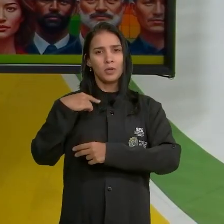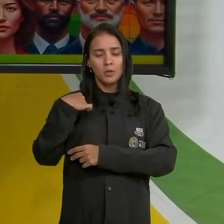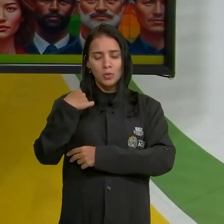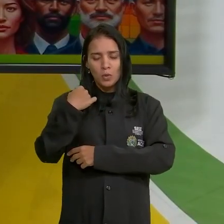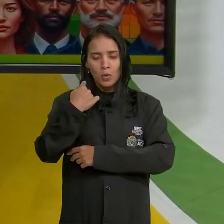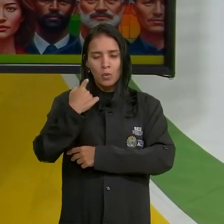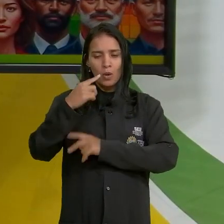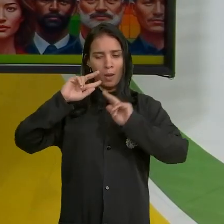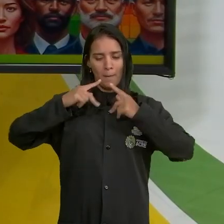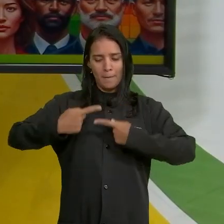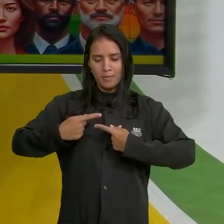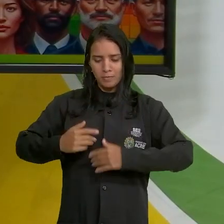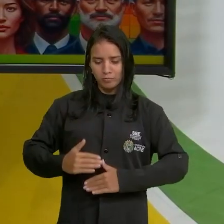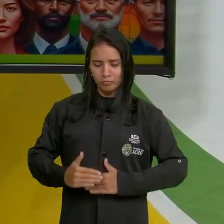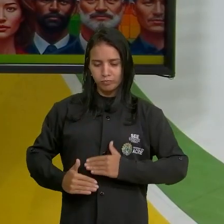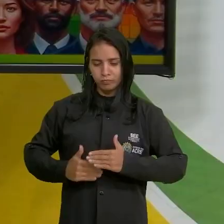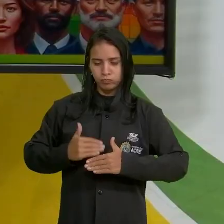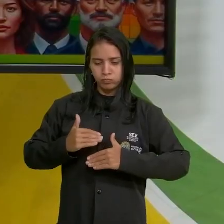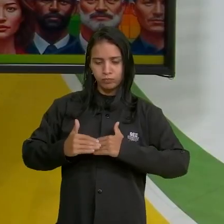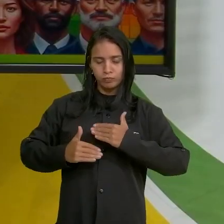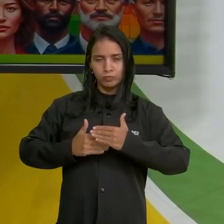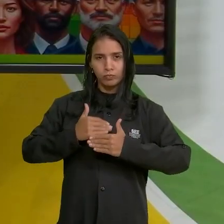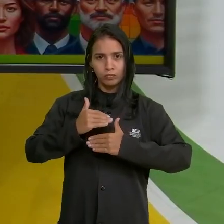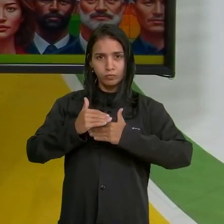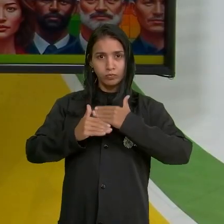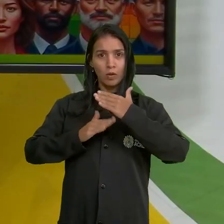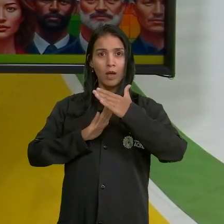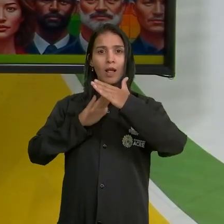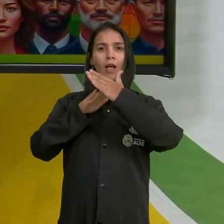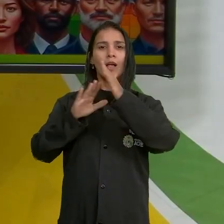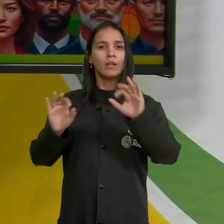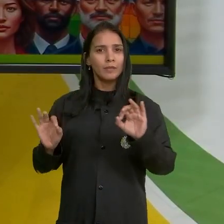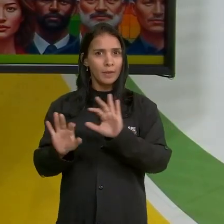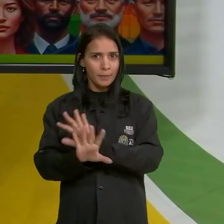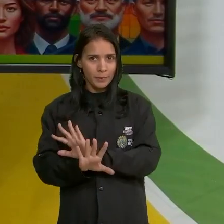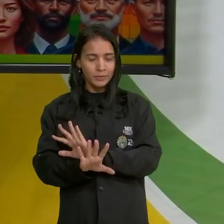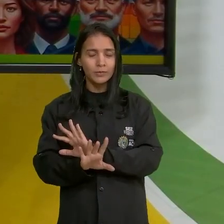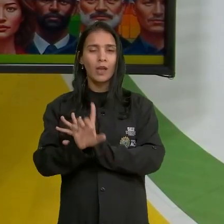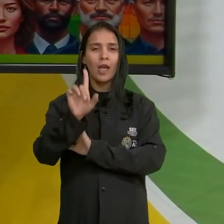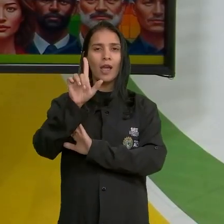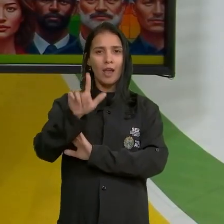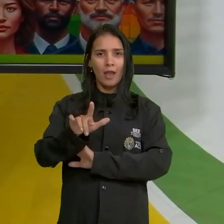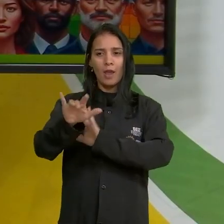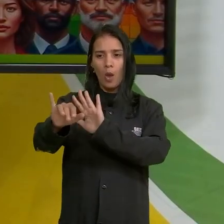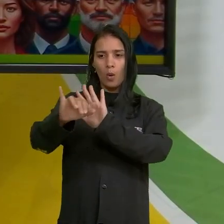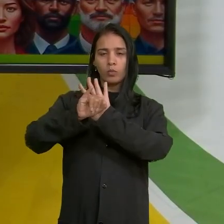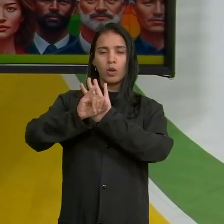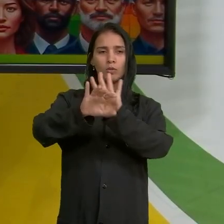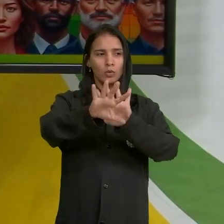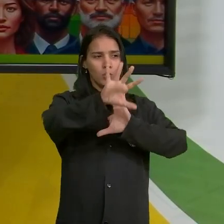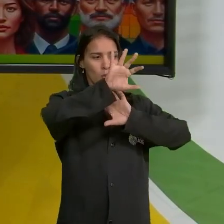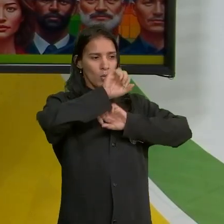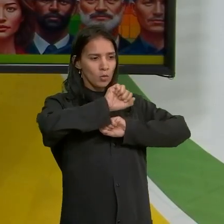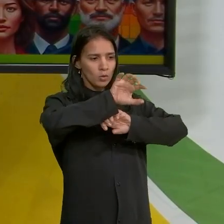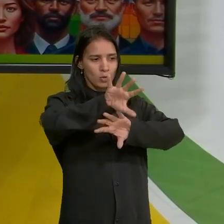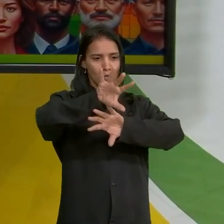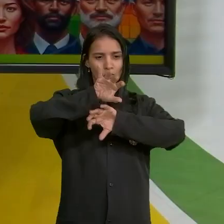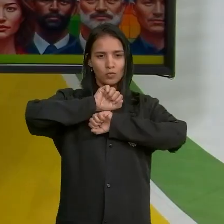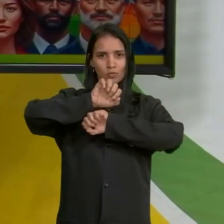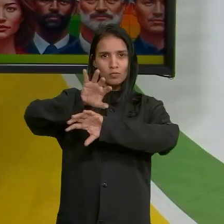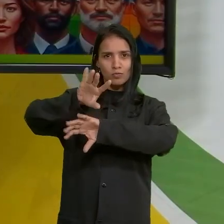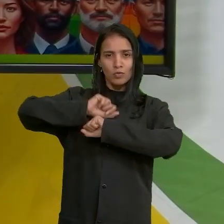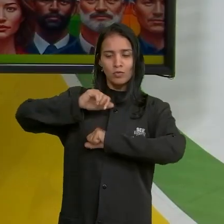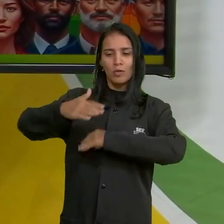se formando, ou por que não dizer, ele vai se definindo à medida que ele vai não